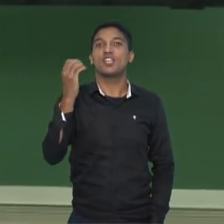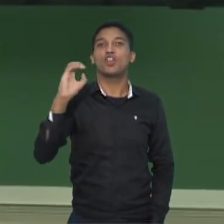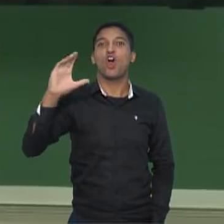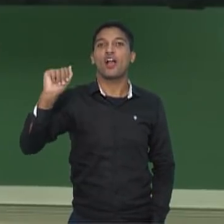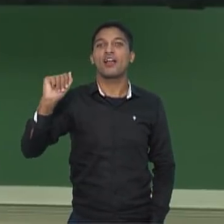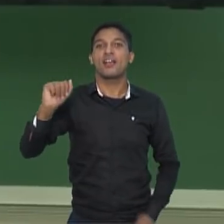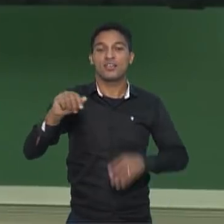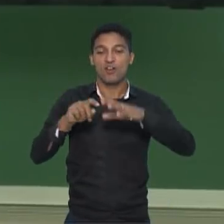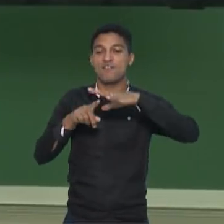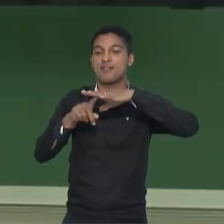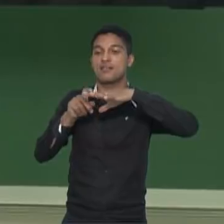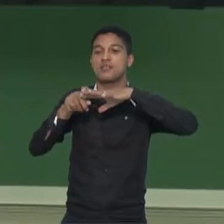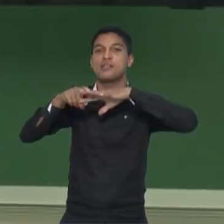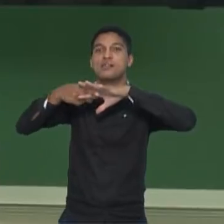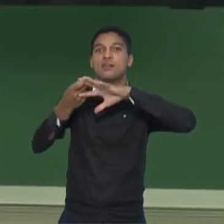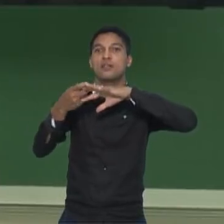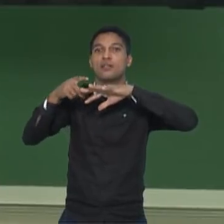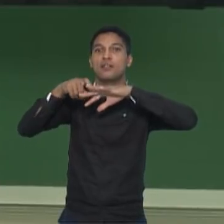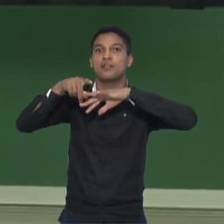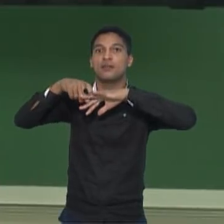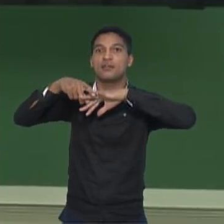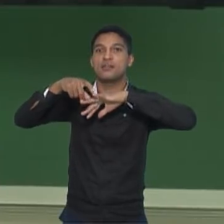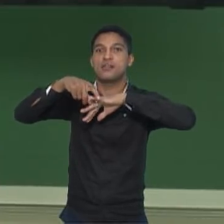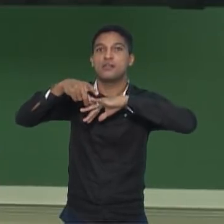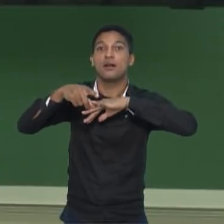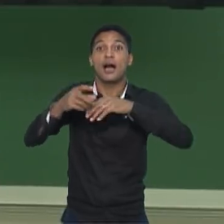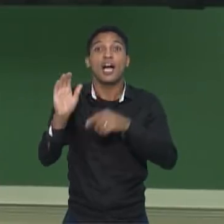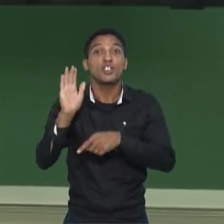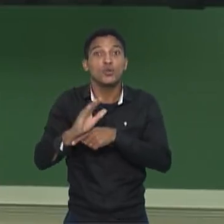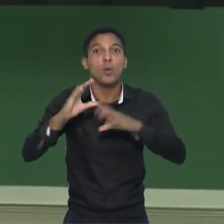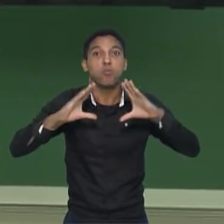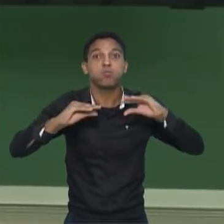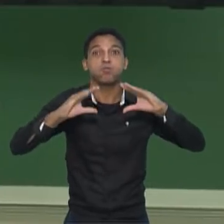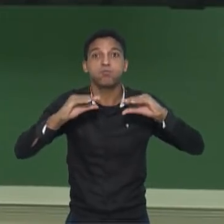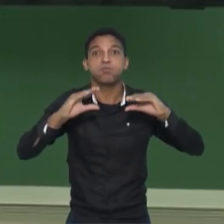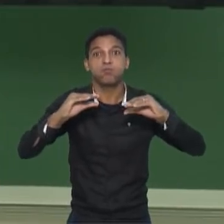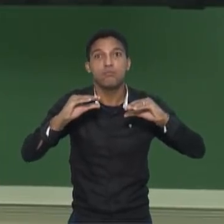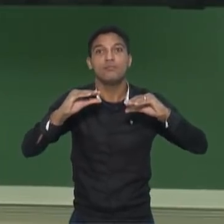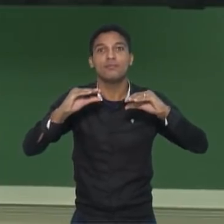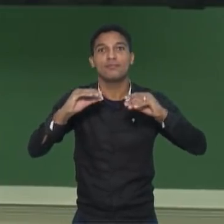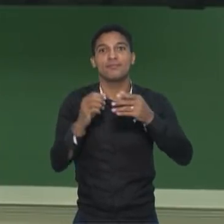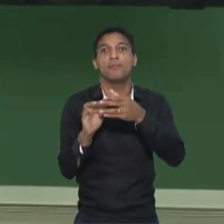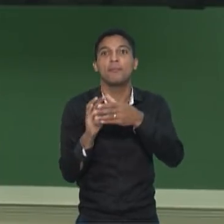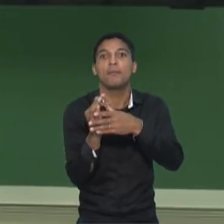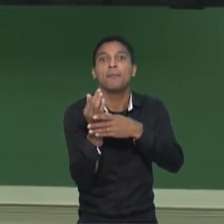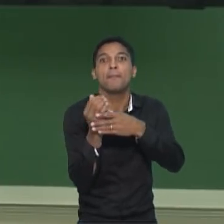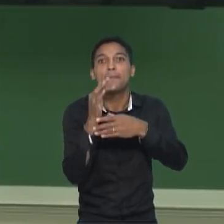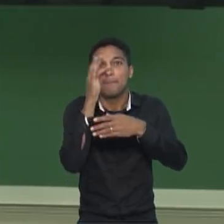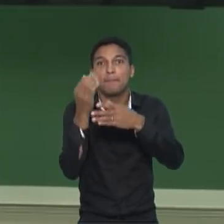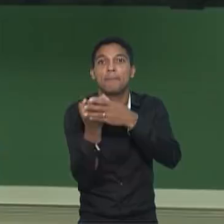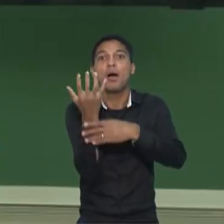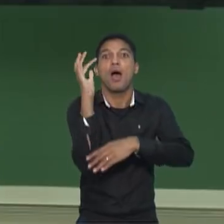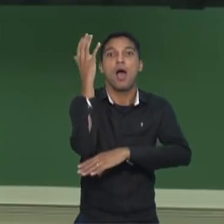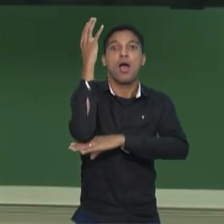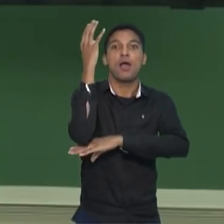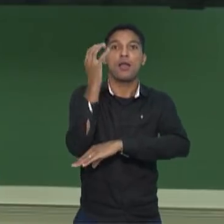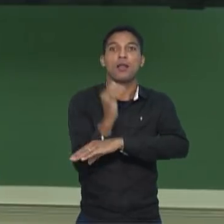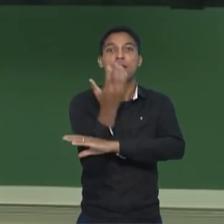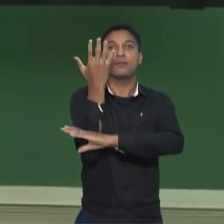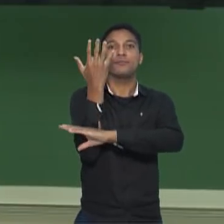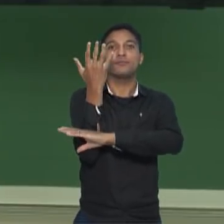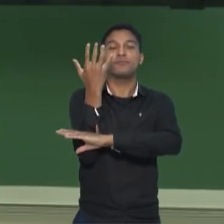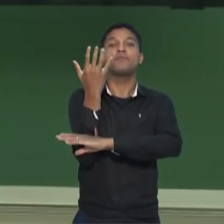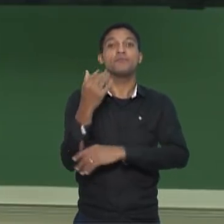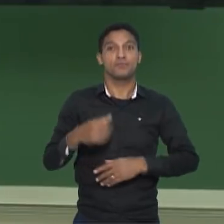da matéria orgânica. É um solo maravilhoso para as plantas. Bem, com